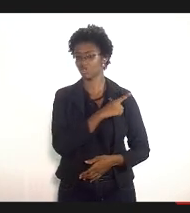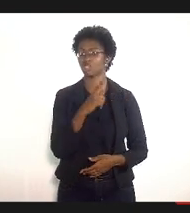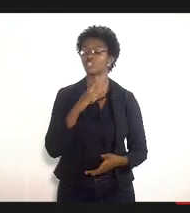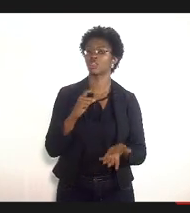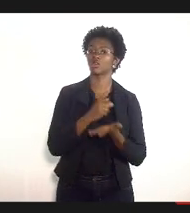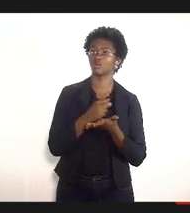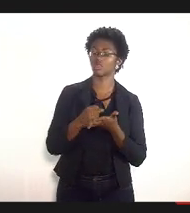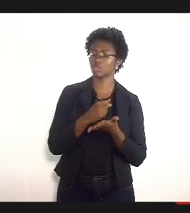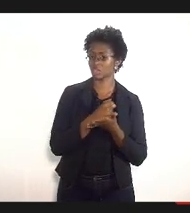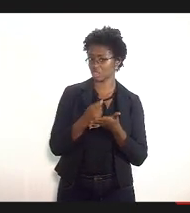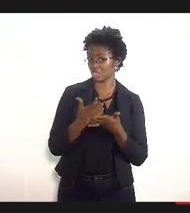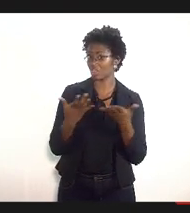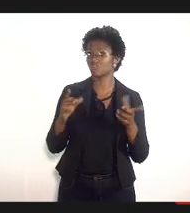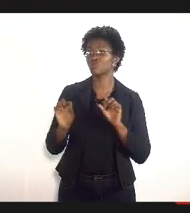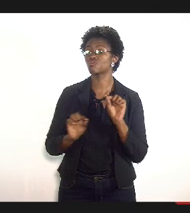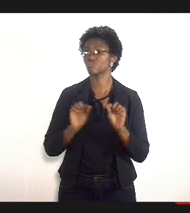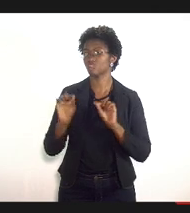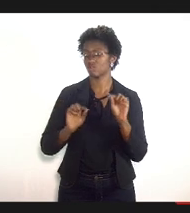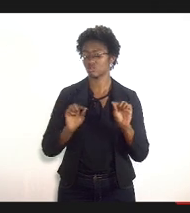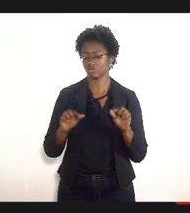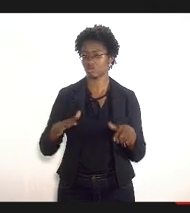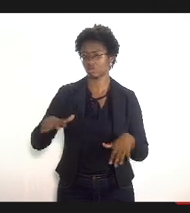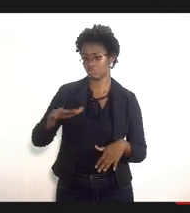de cessão desse espaço?